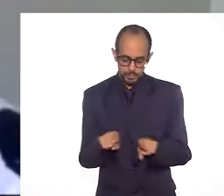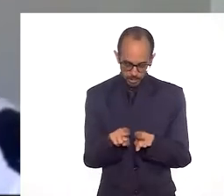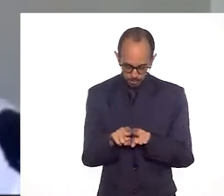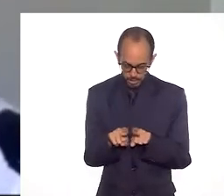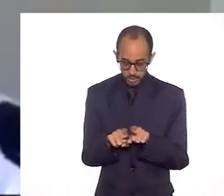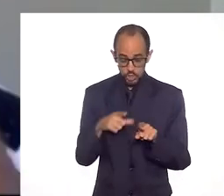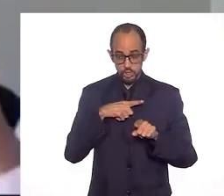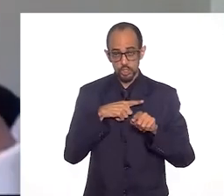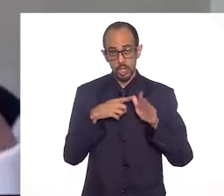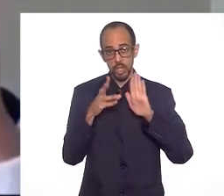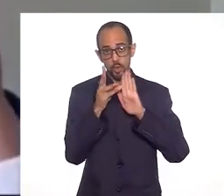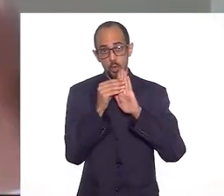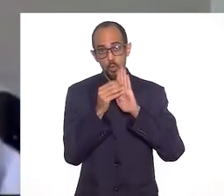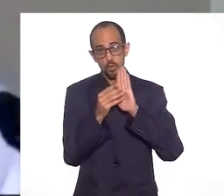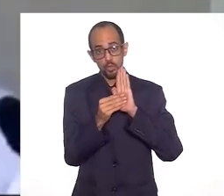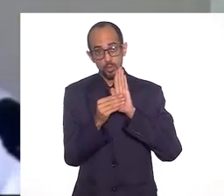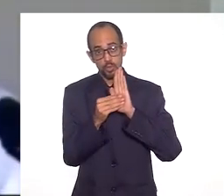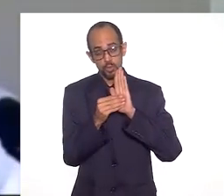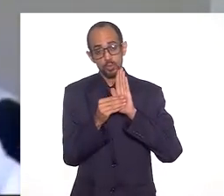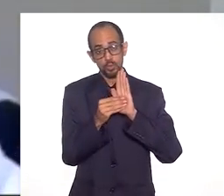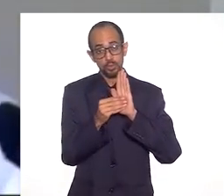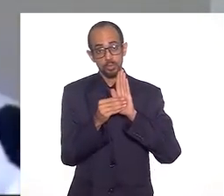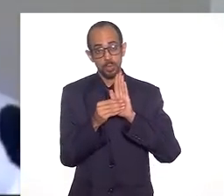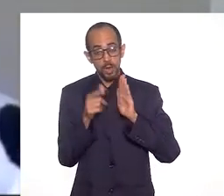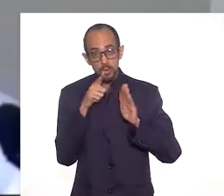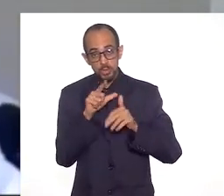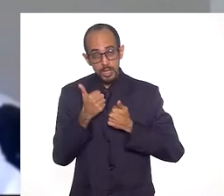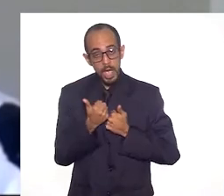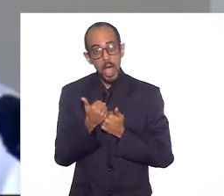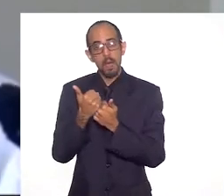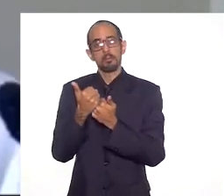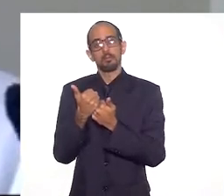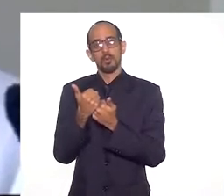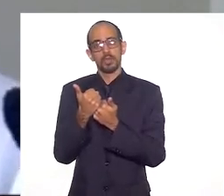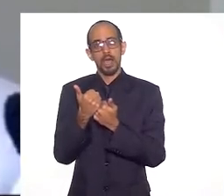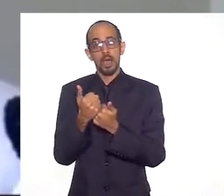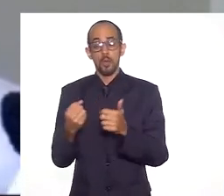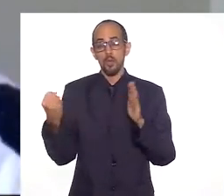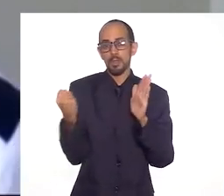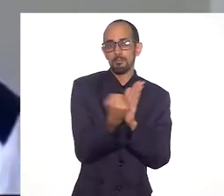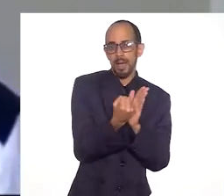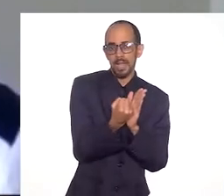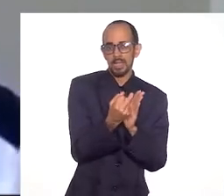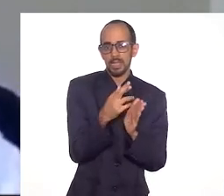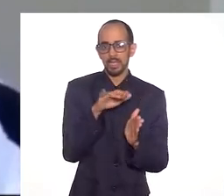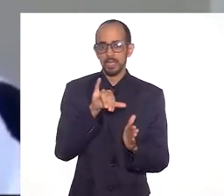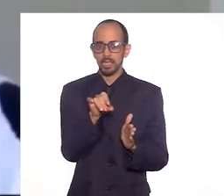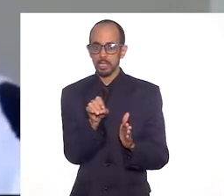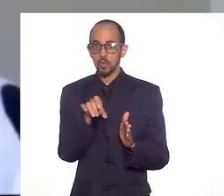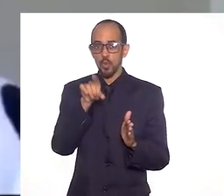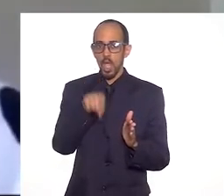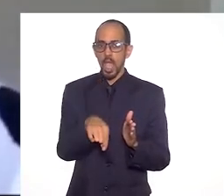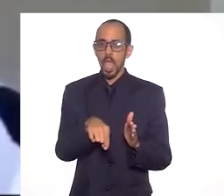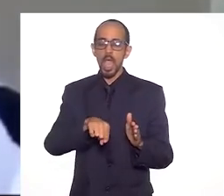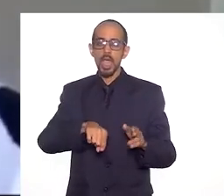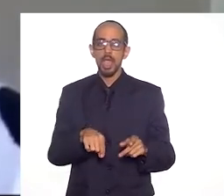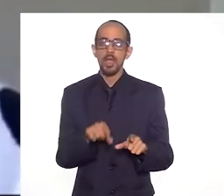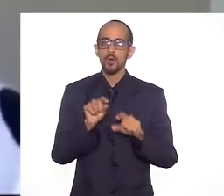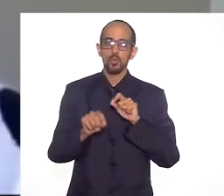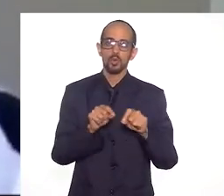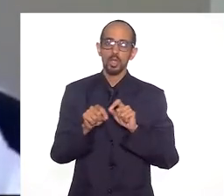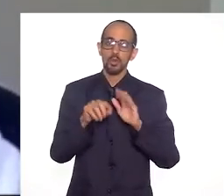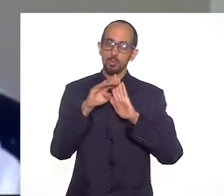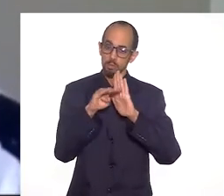está tendo esses conteúdos mais pílula para poder apoiar. O Impacta, em especial, ele é um